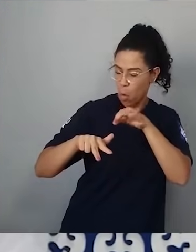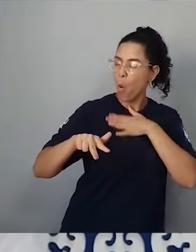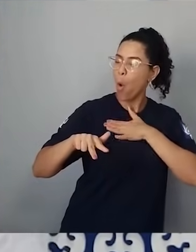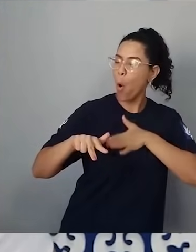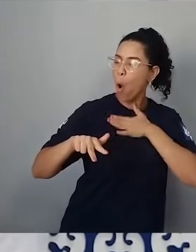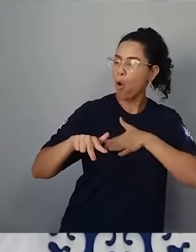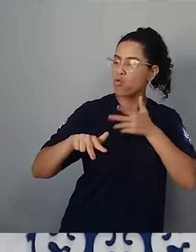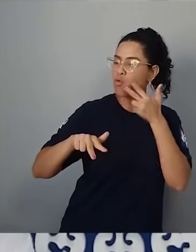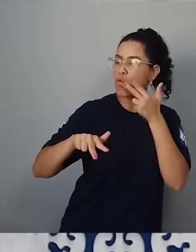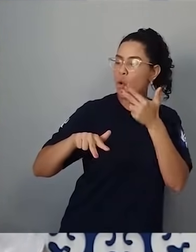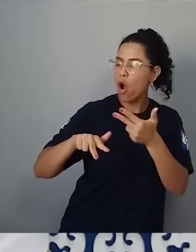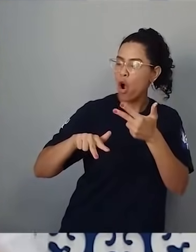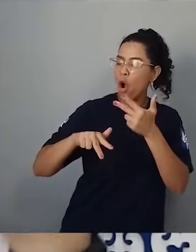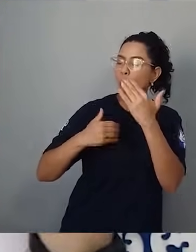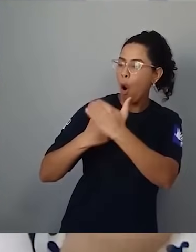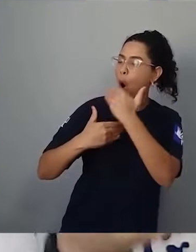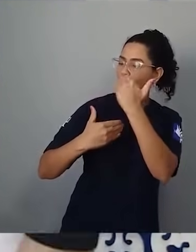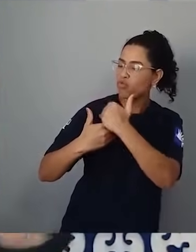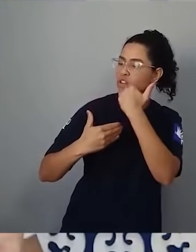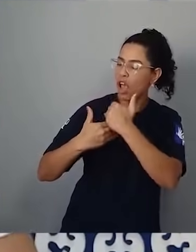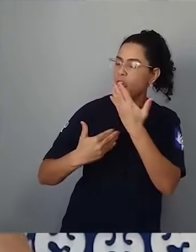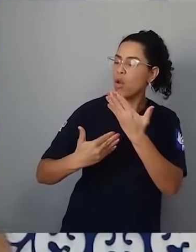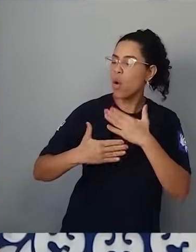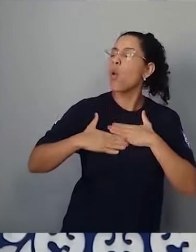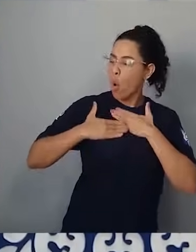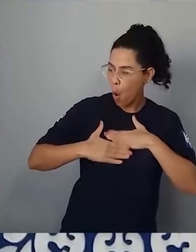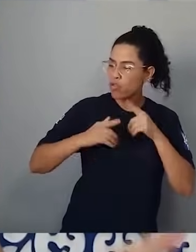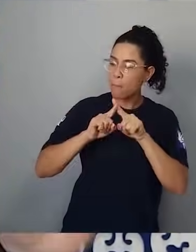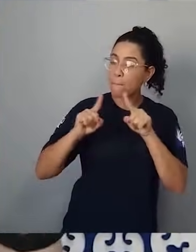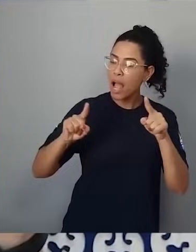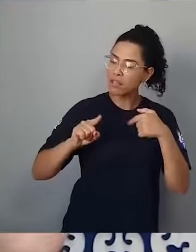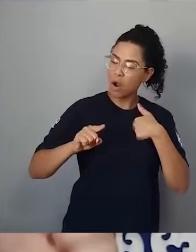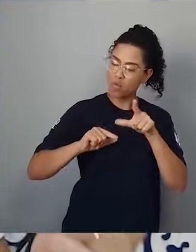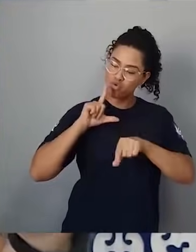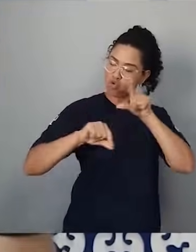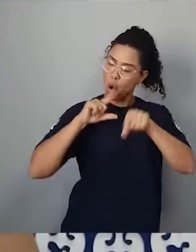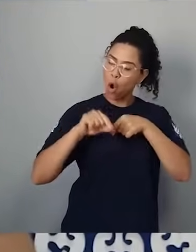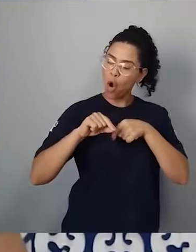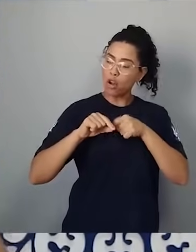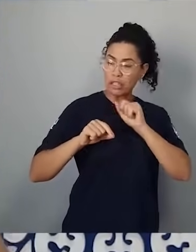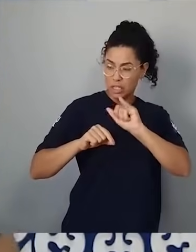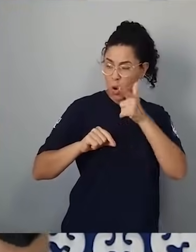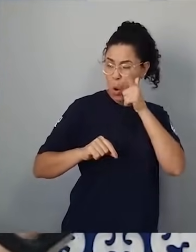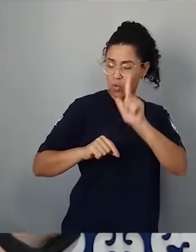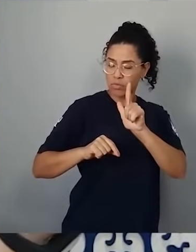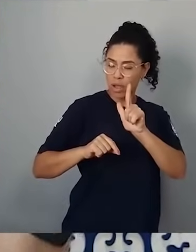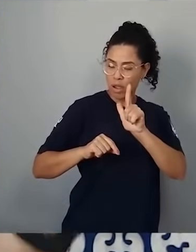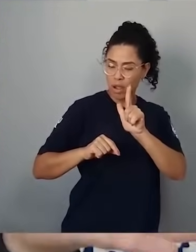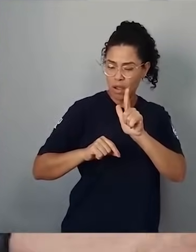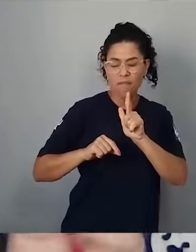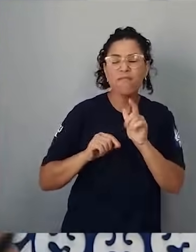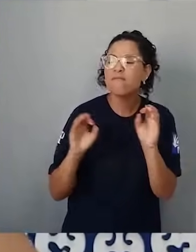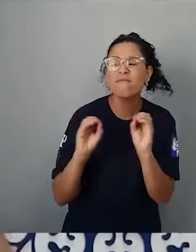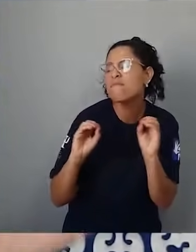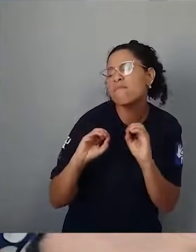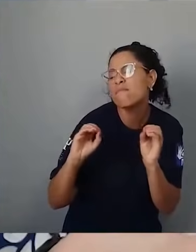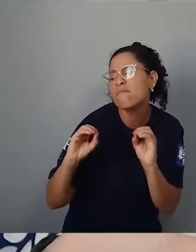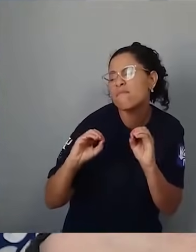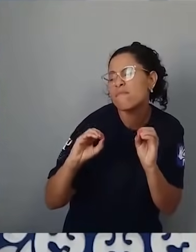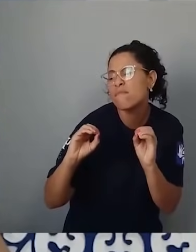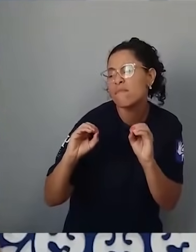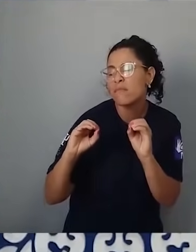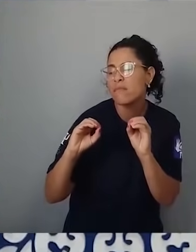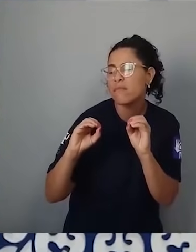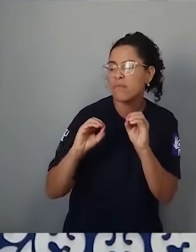gosto dos bons conselhos, mas faço o que me convém. Quem não consegue agradar a si mesmo, não consegue agradar